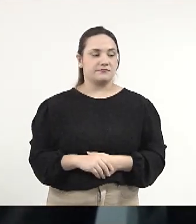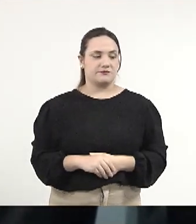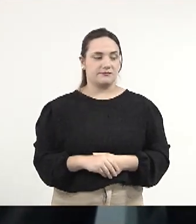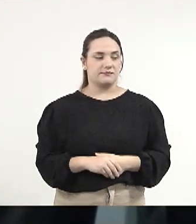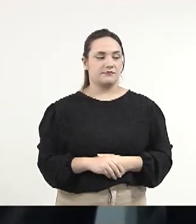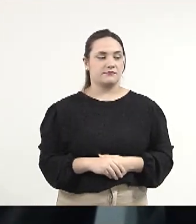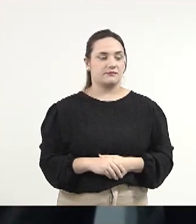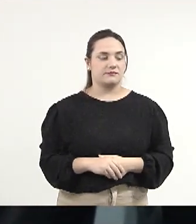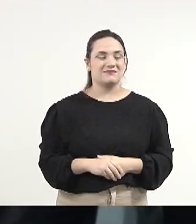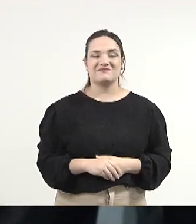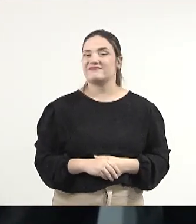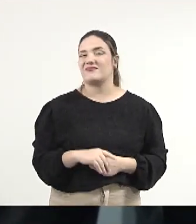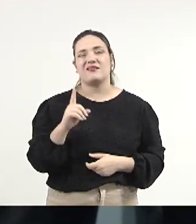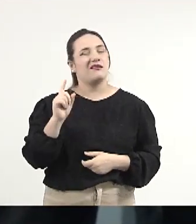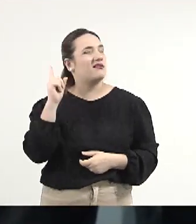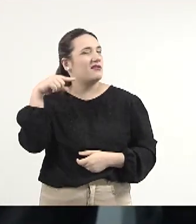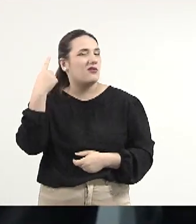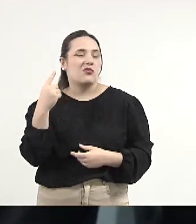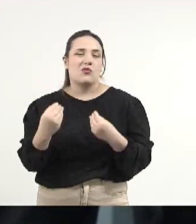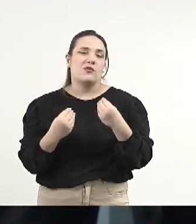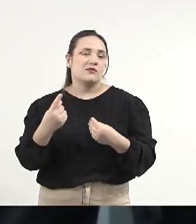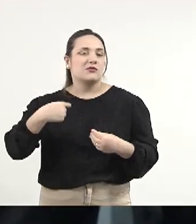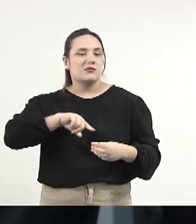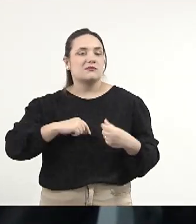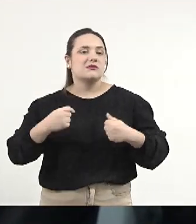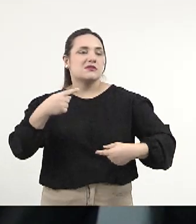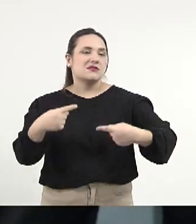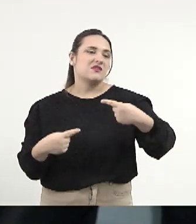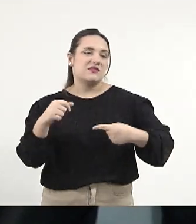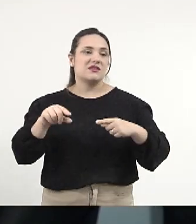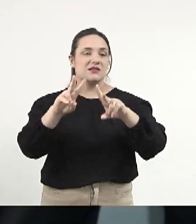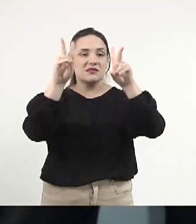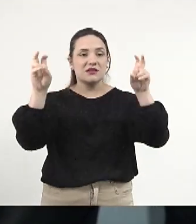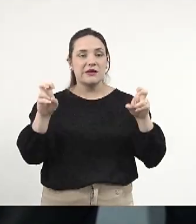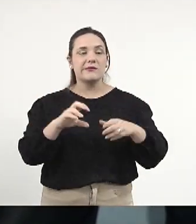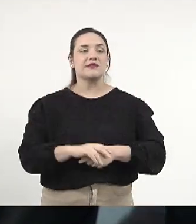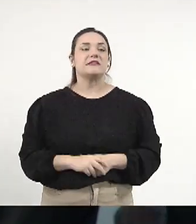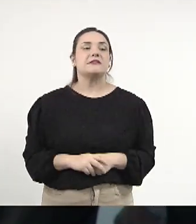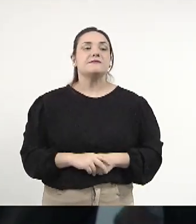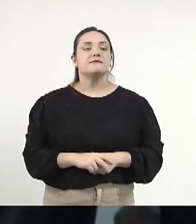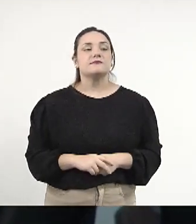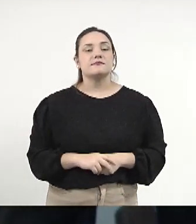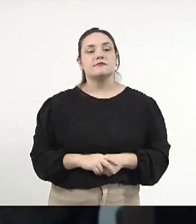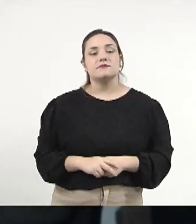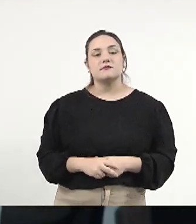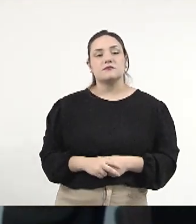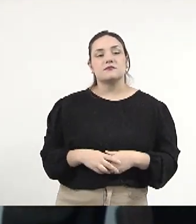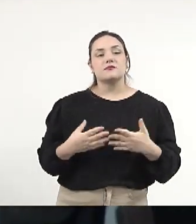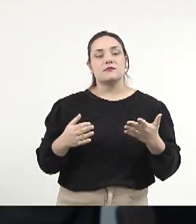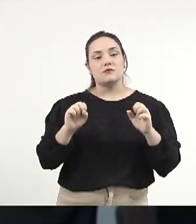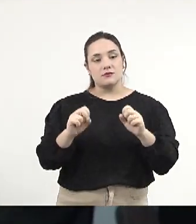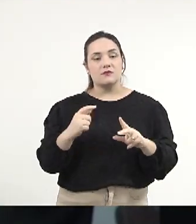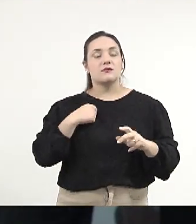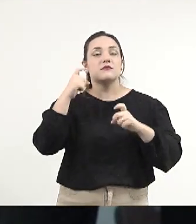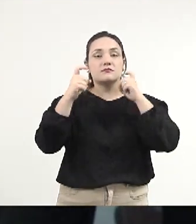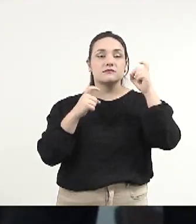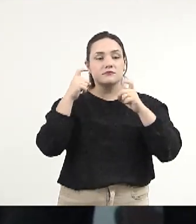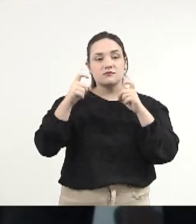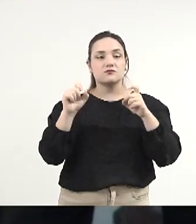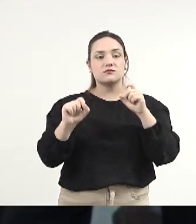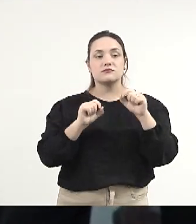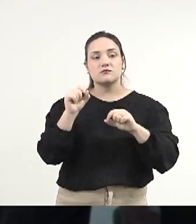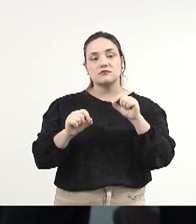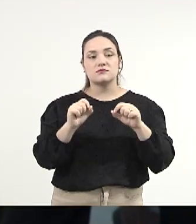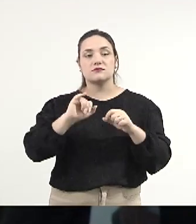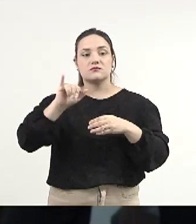muito absurdo quando a gente está aqui ainda debatendo uma situação como essa, né? E aí, me preocupou bastante aqui